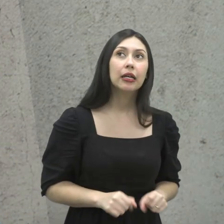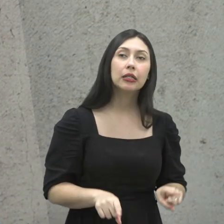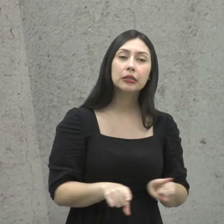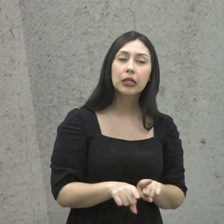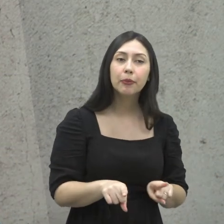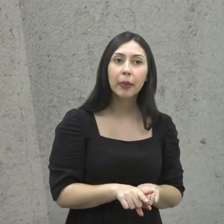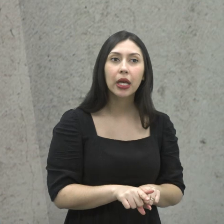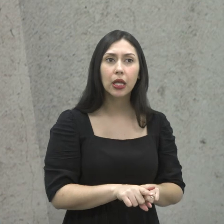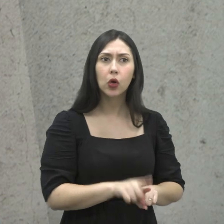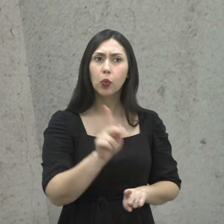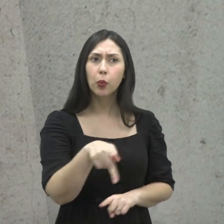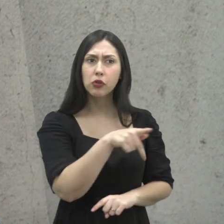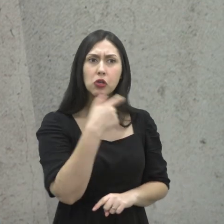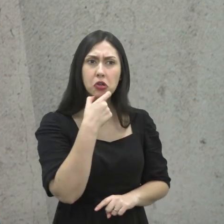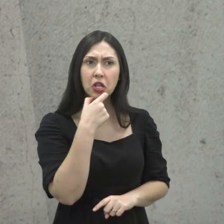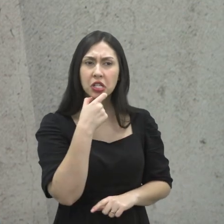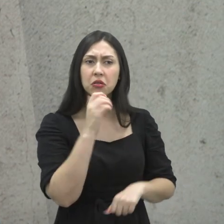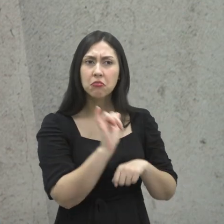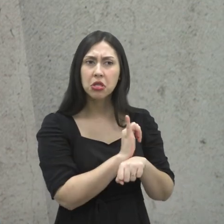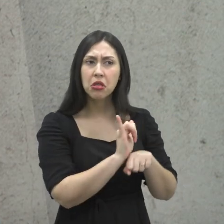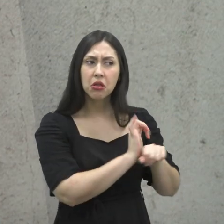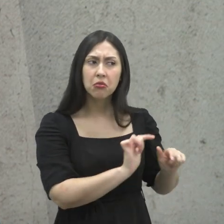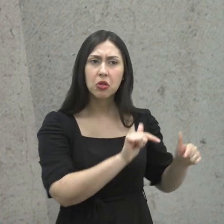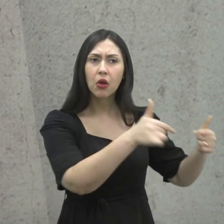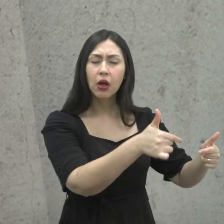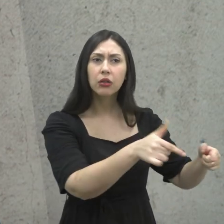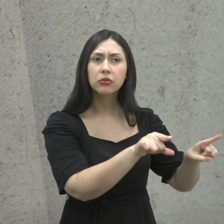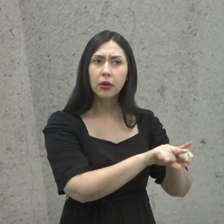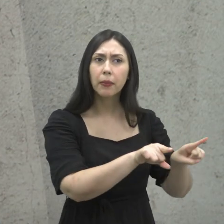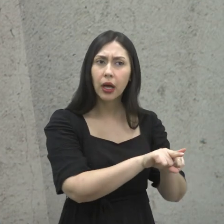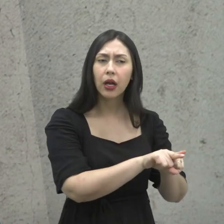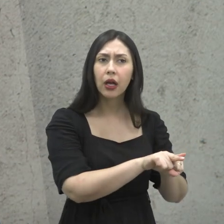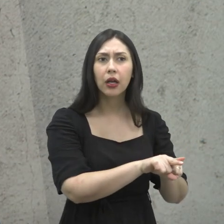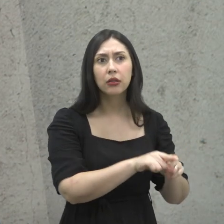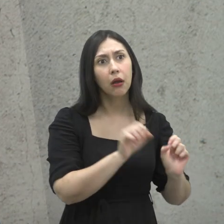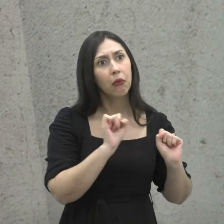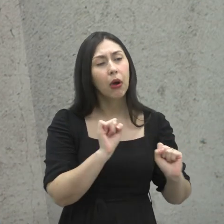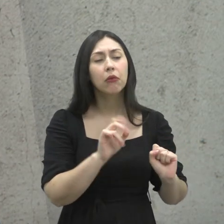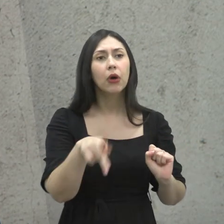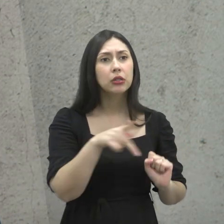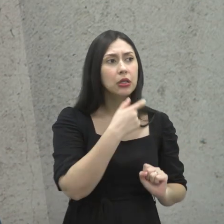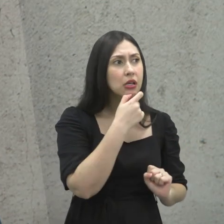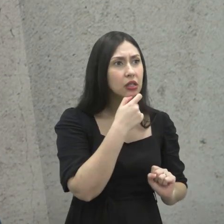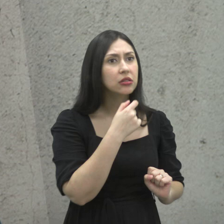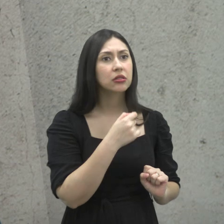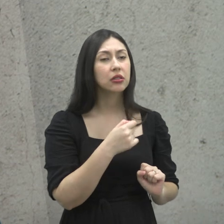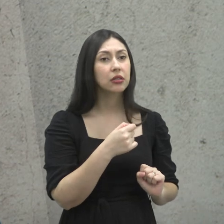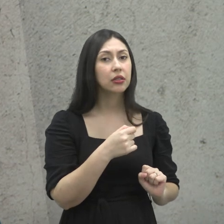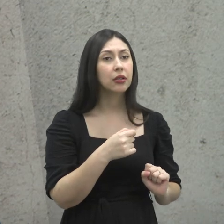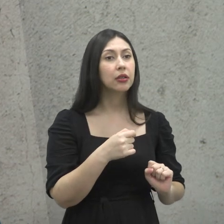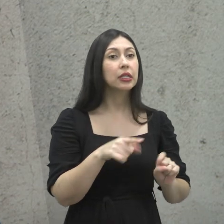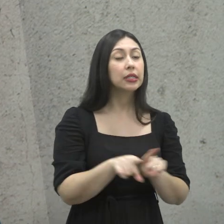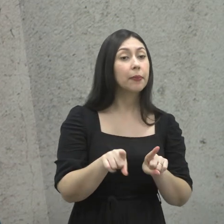de atuação, né, desse profissional, inclusive para trabalhar como professor de inglês, né, que não é só necessário na faculdade específica, mas